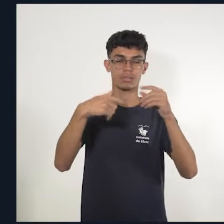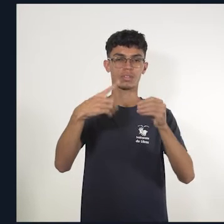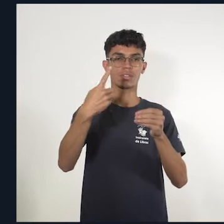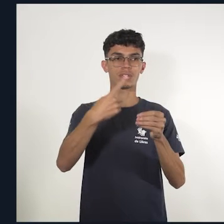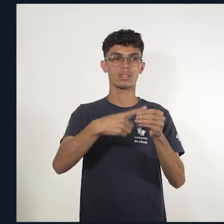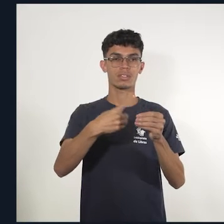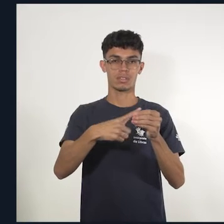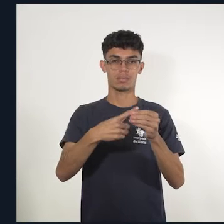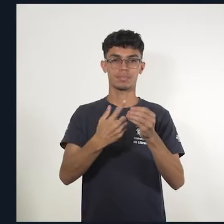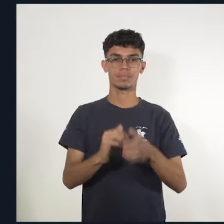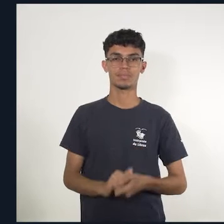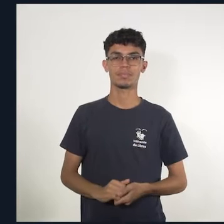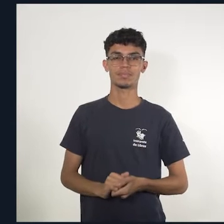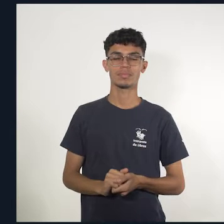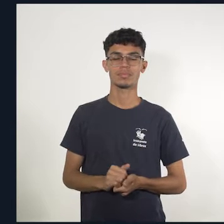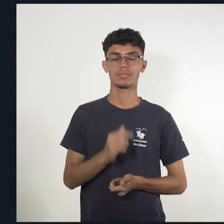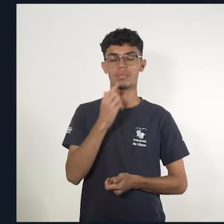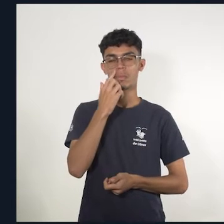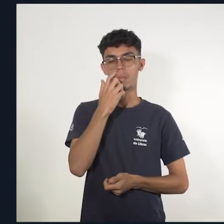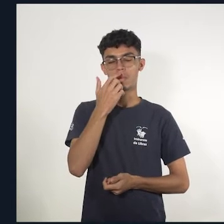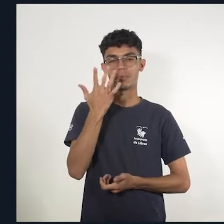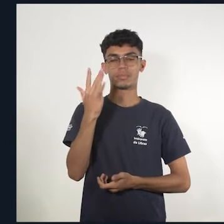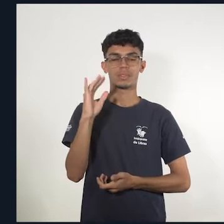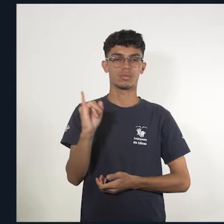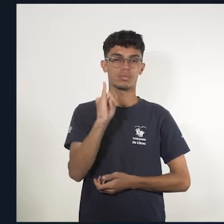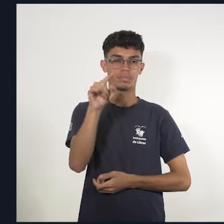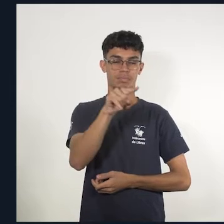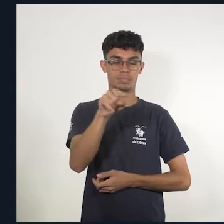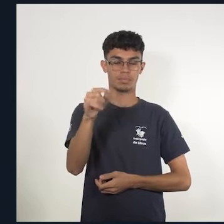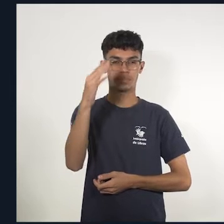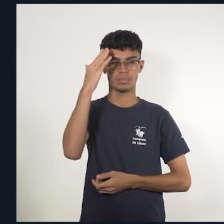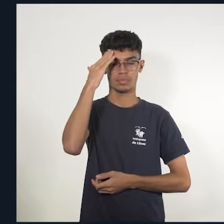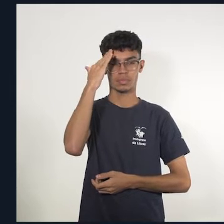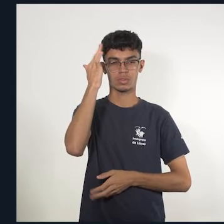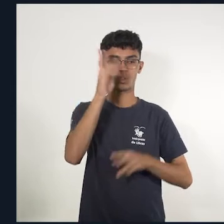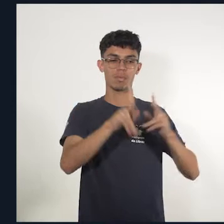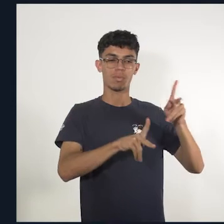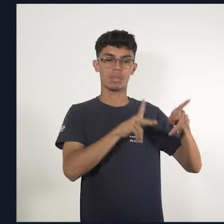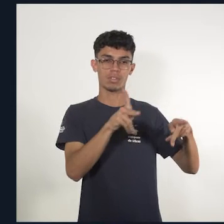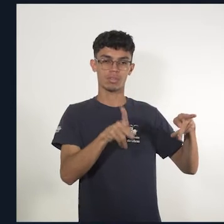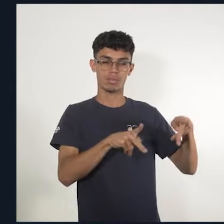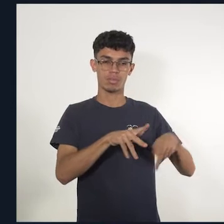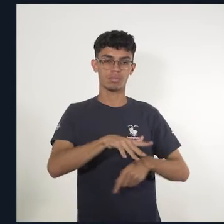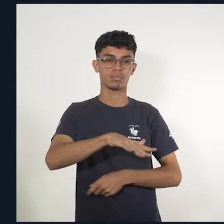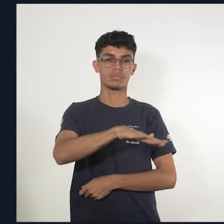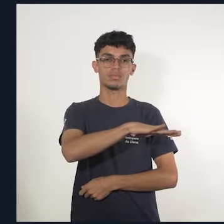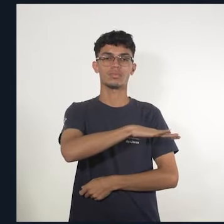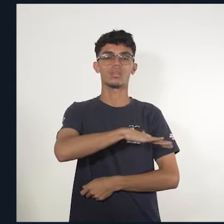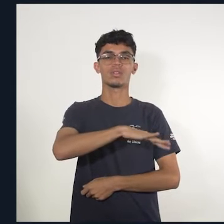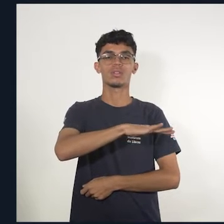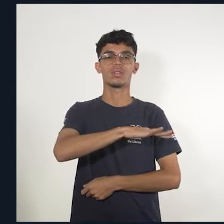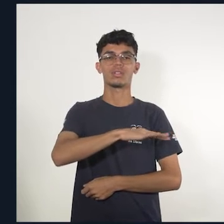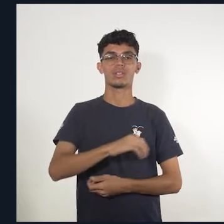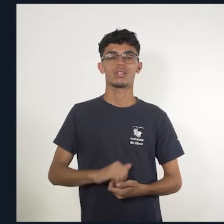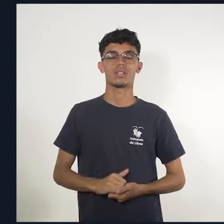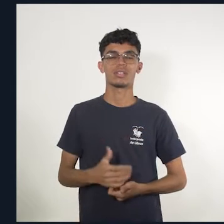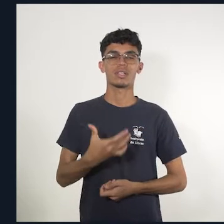faixa etária, aqui é importante se notar que a população acima de